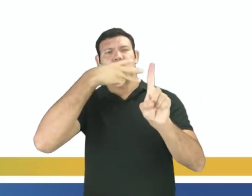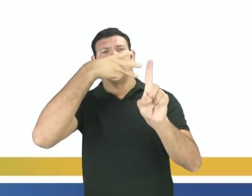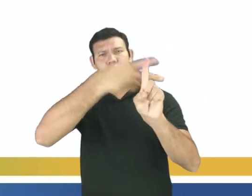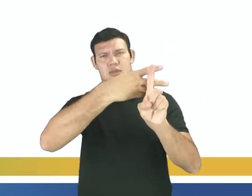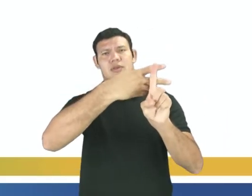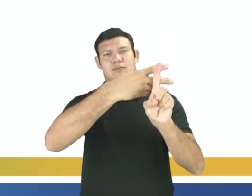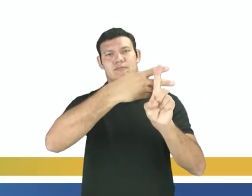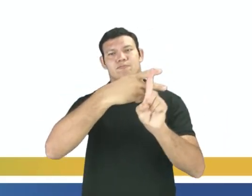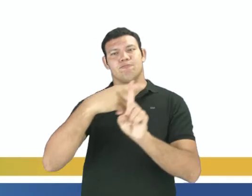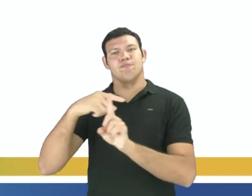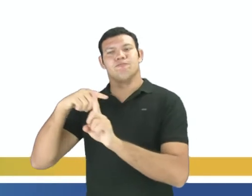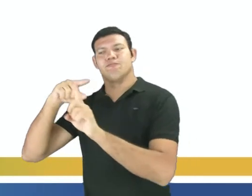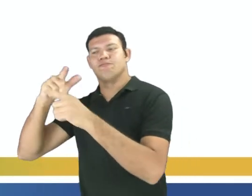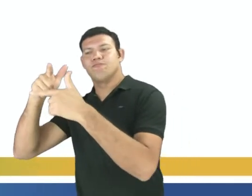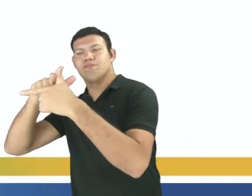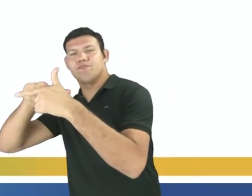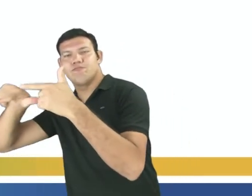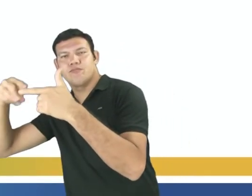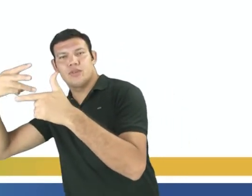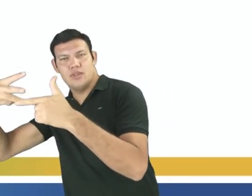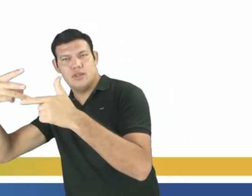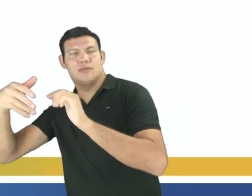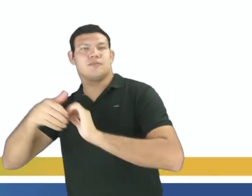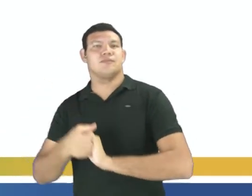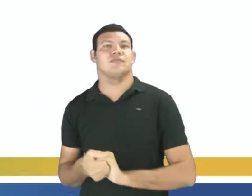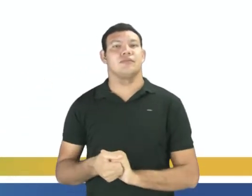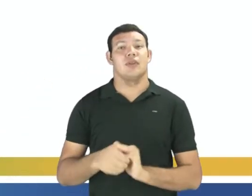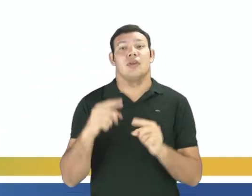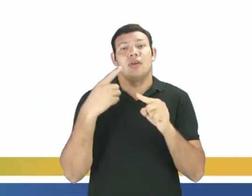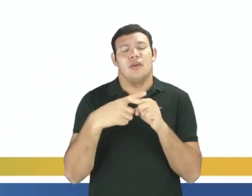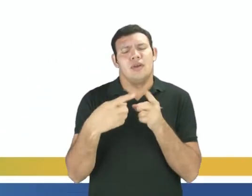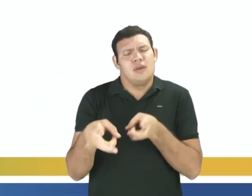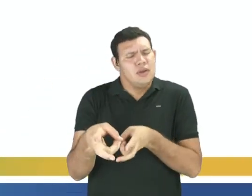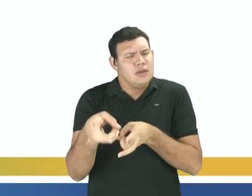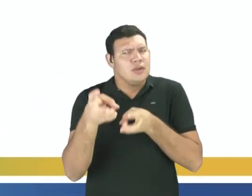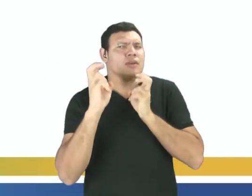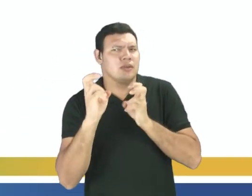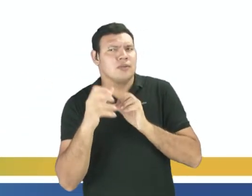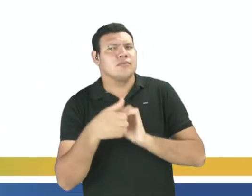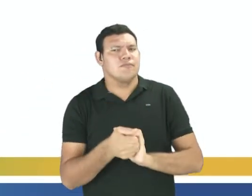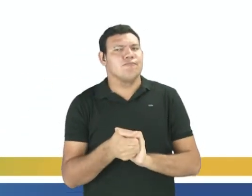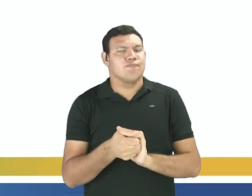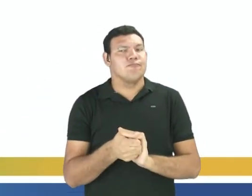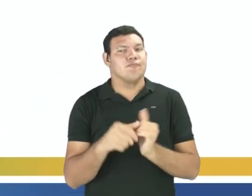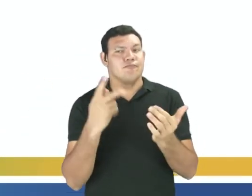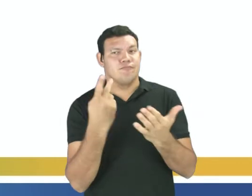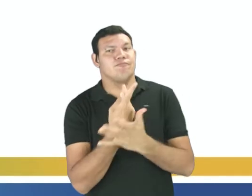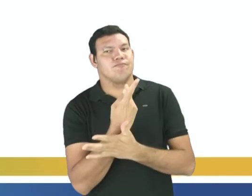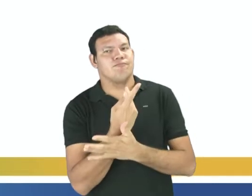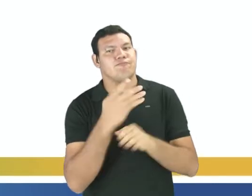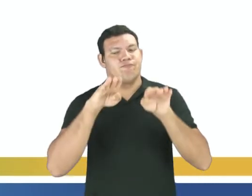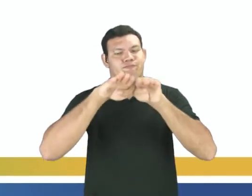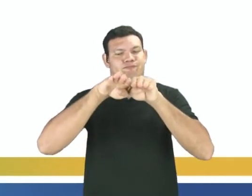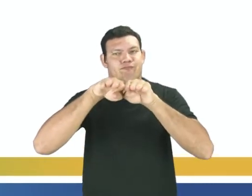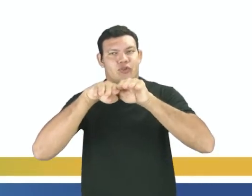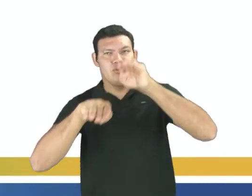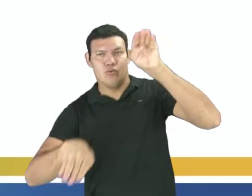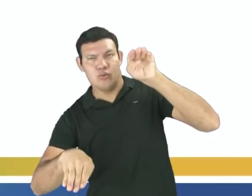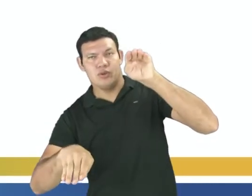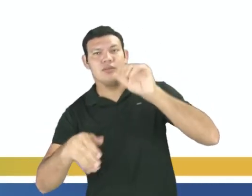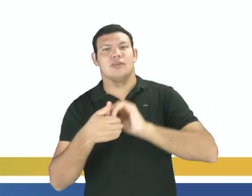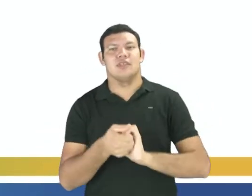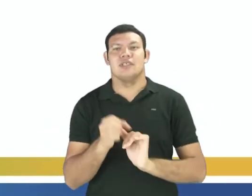eu vou dividir por 3, certo? Porque eu percebo aí que nesse caso as grandezas são inversamente proporcionais. Se